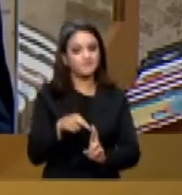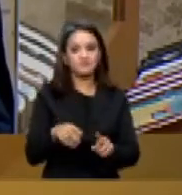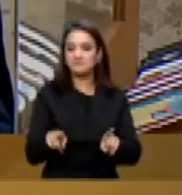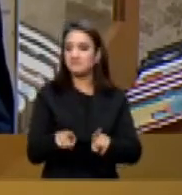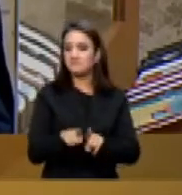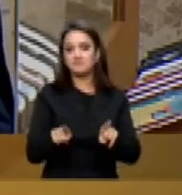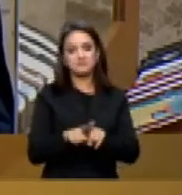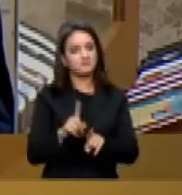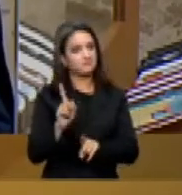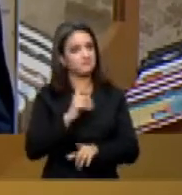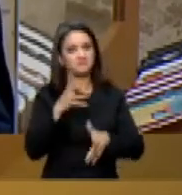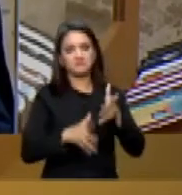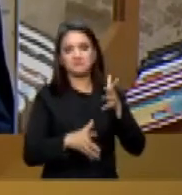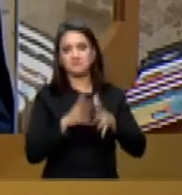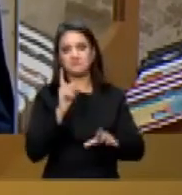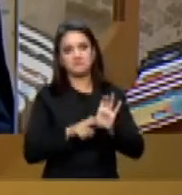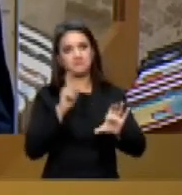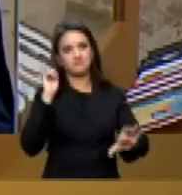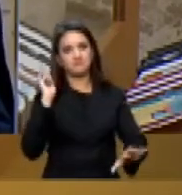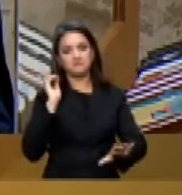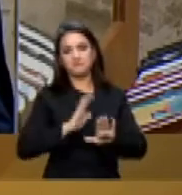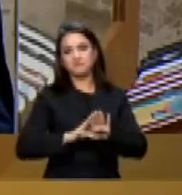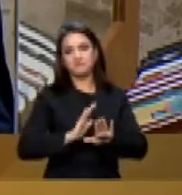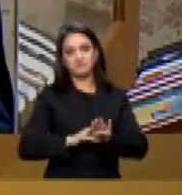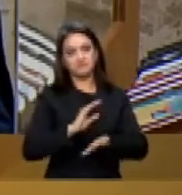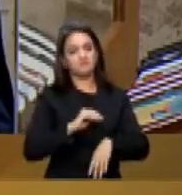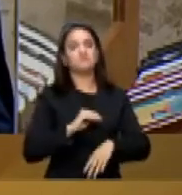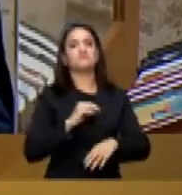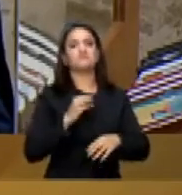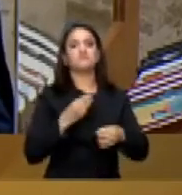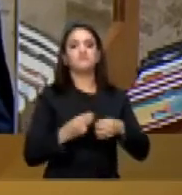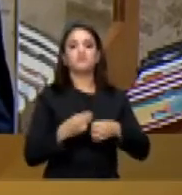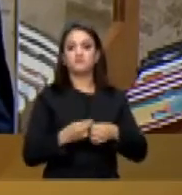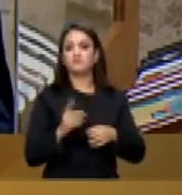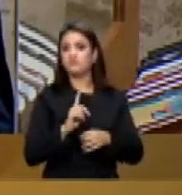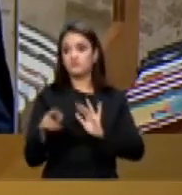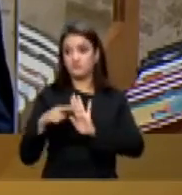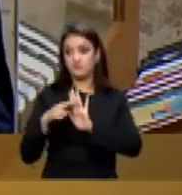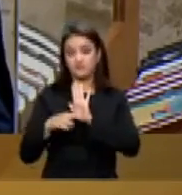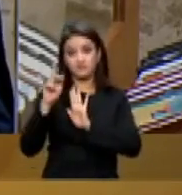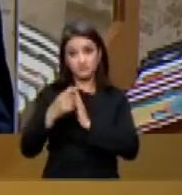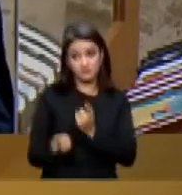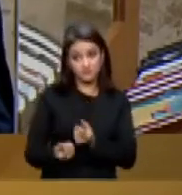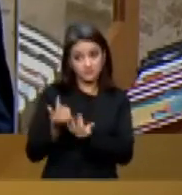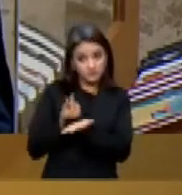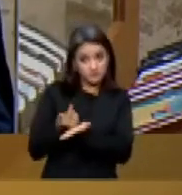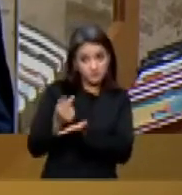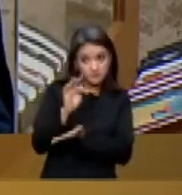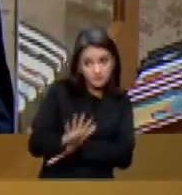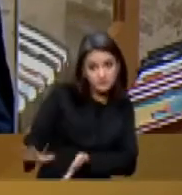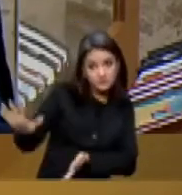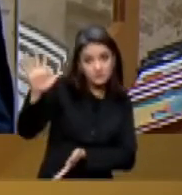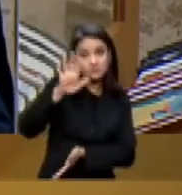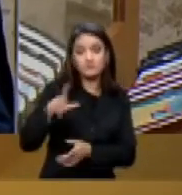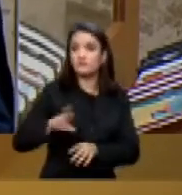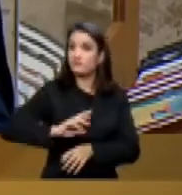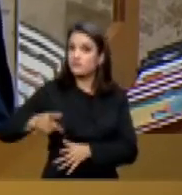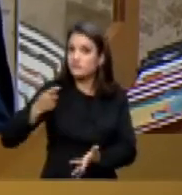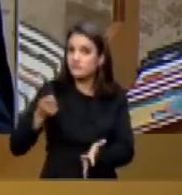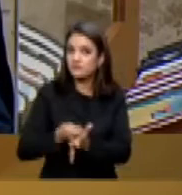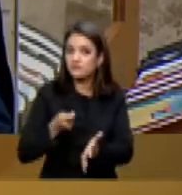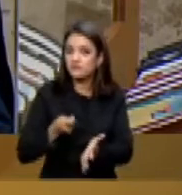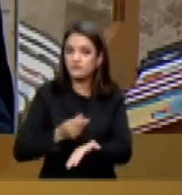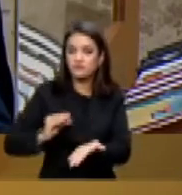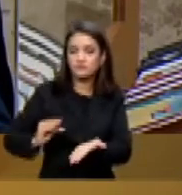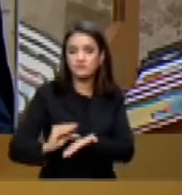atinge a autonomia financeira dos municípios. A norma trata de recursos federais de repasse não obrigatório sobre